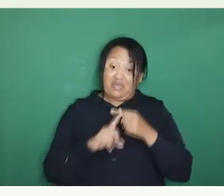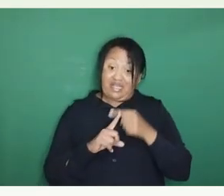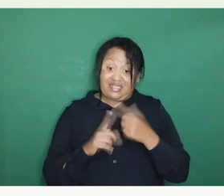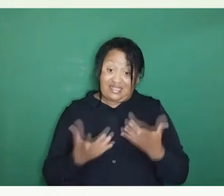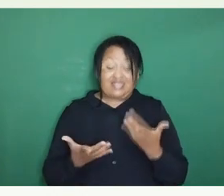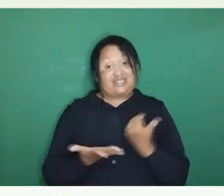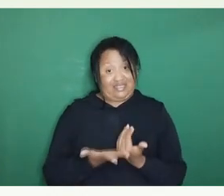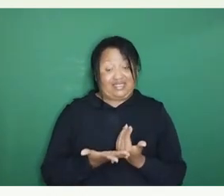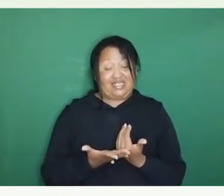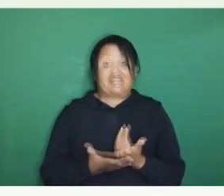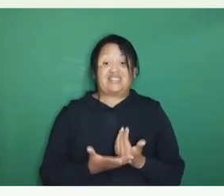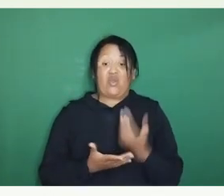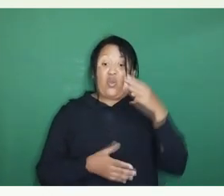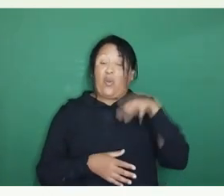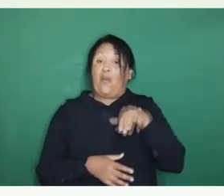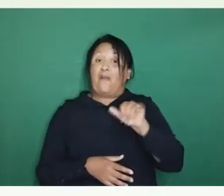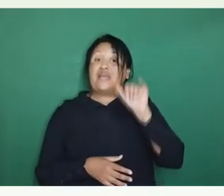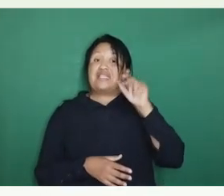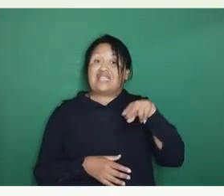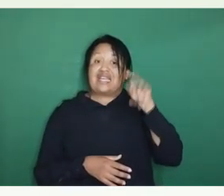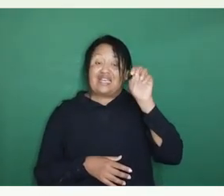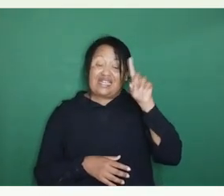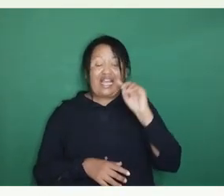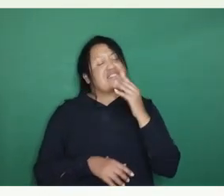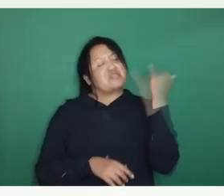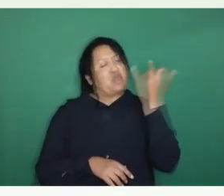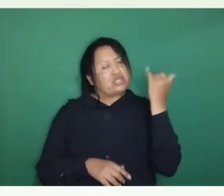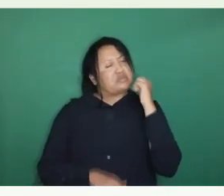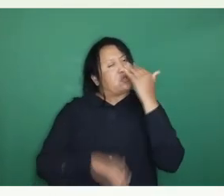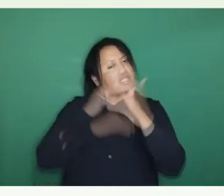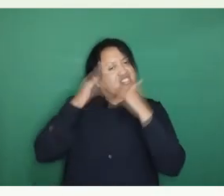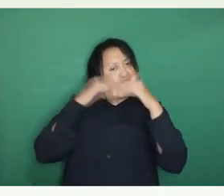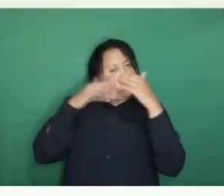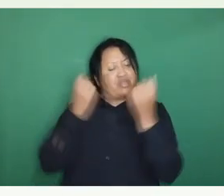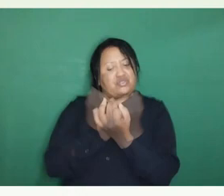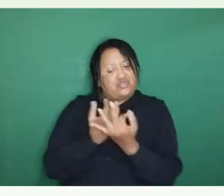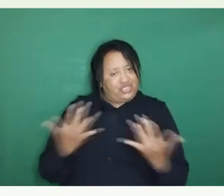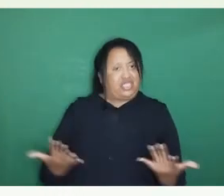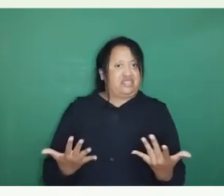vegetais então a letra é verdadeiro e a resposta correta